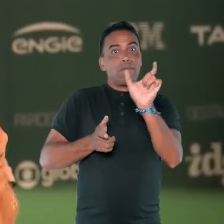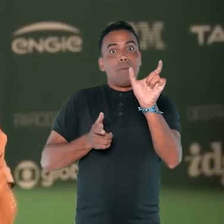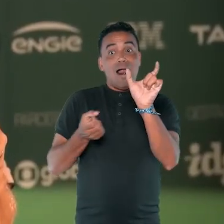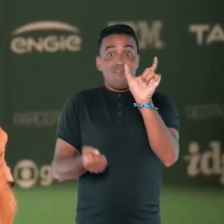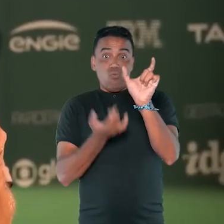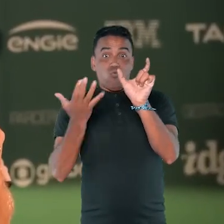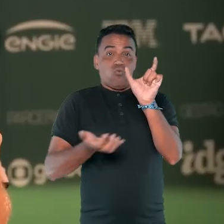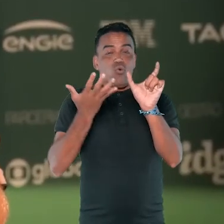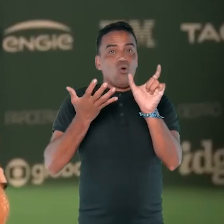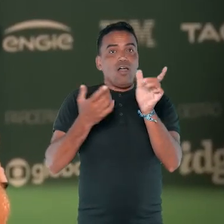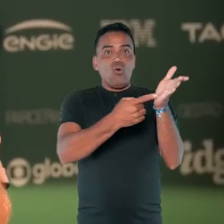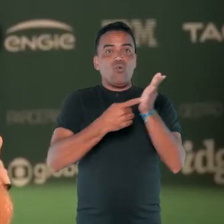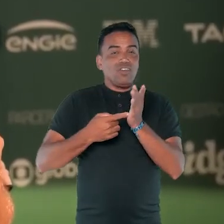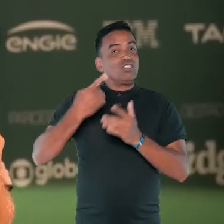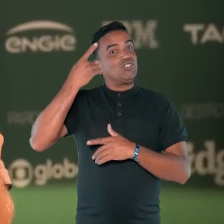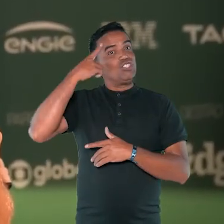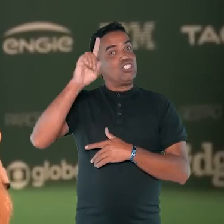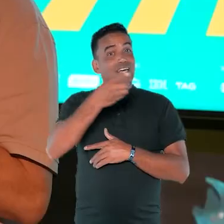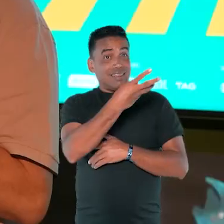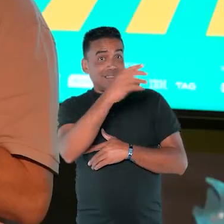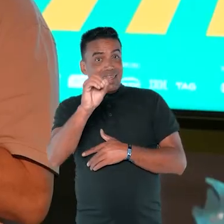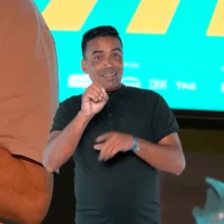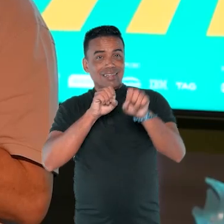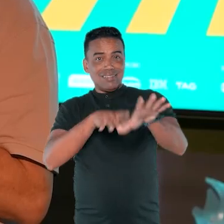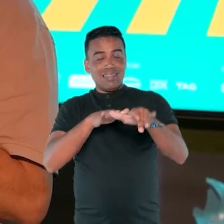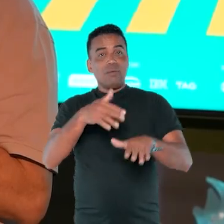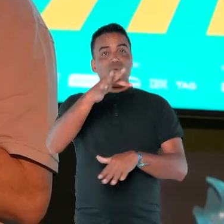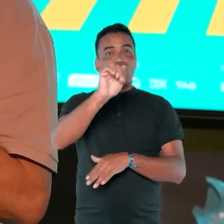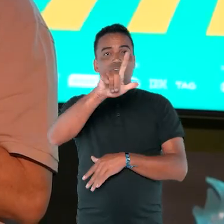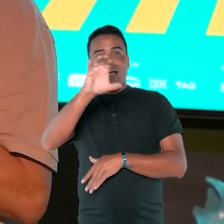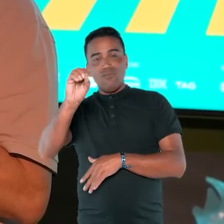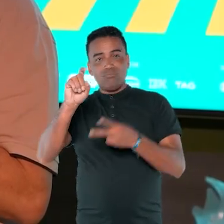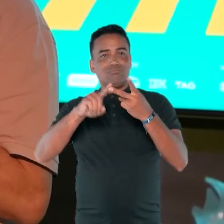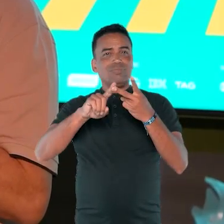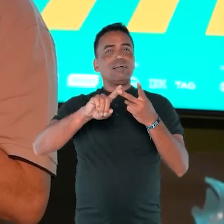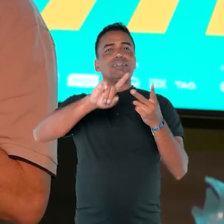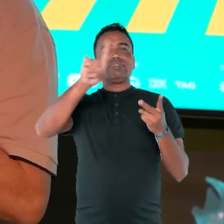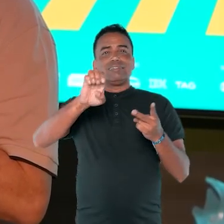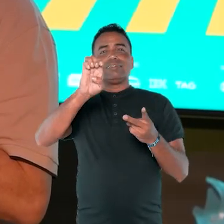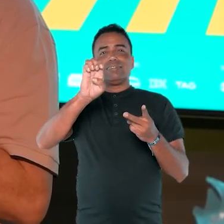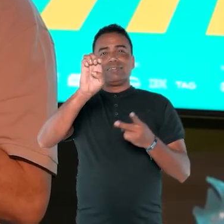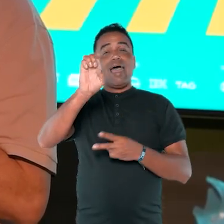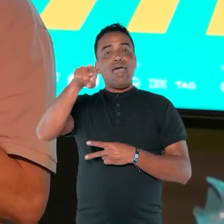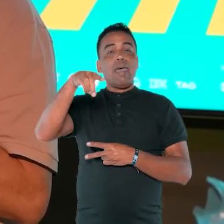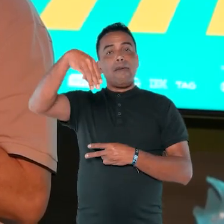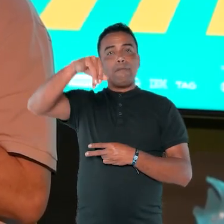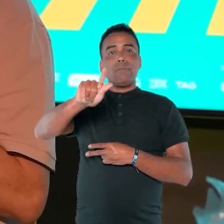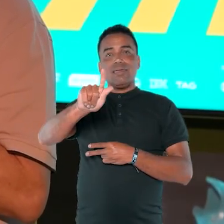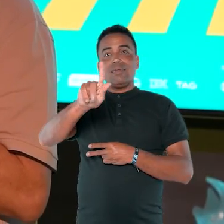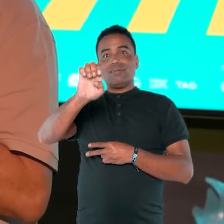para o próximo. Dia 30 de setembro, a gente vai receber aqui Flávio Oliveira e Zé Miguel Wisnik, falando sobre o poema No Meio do Caminho, do